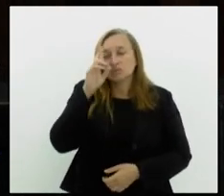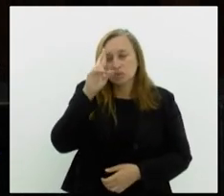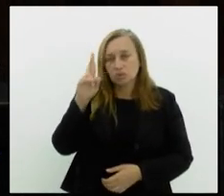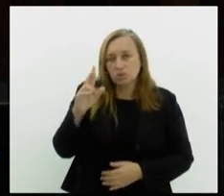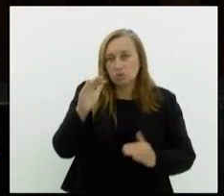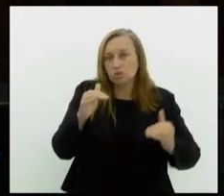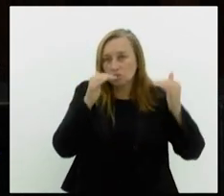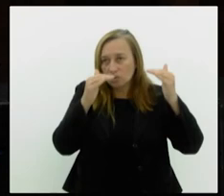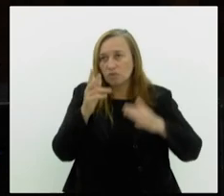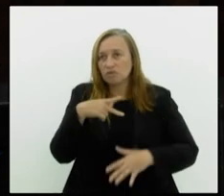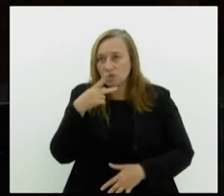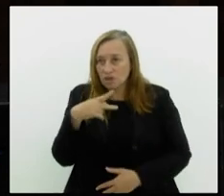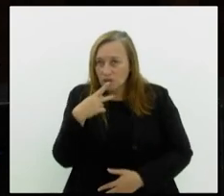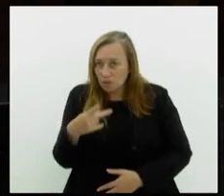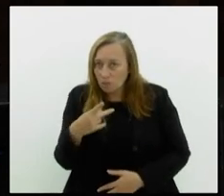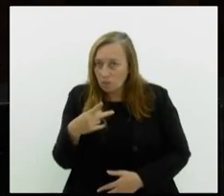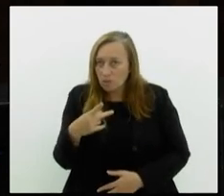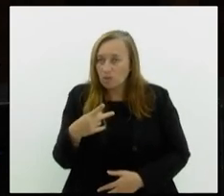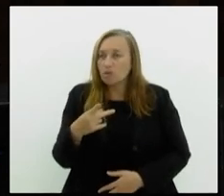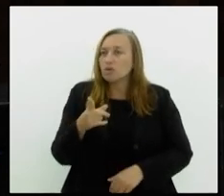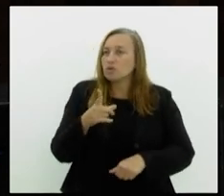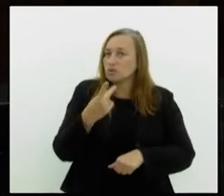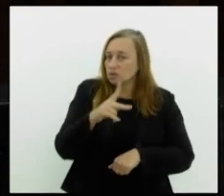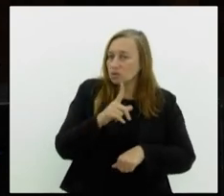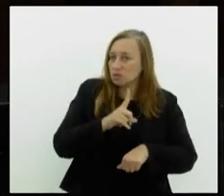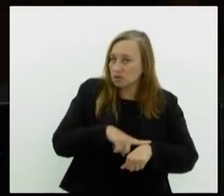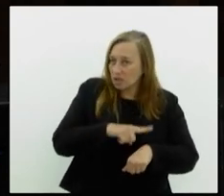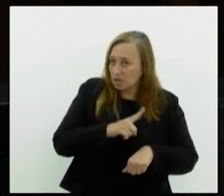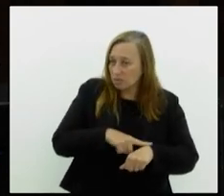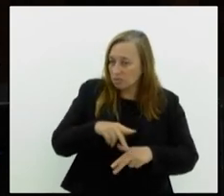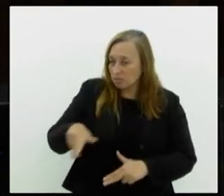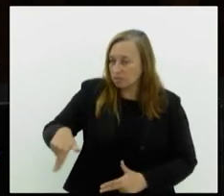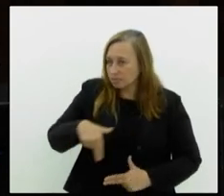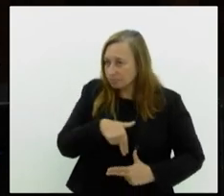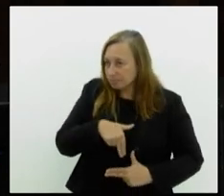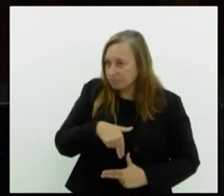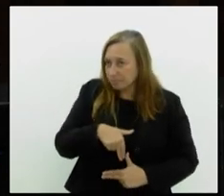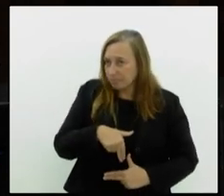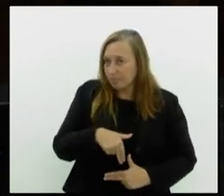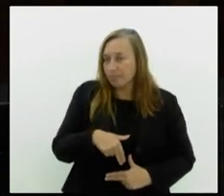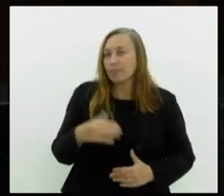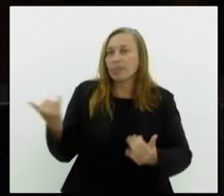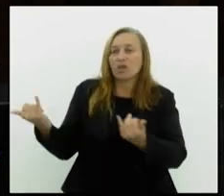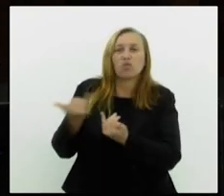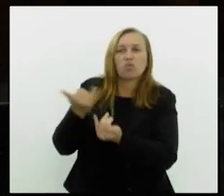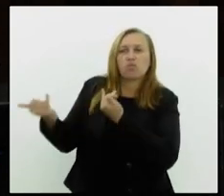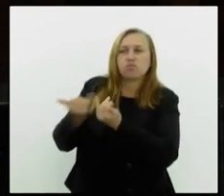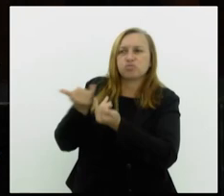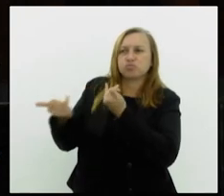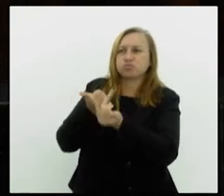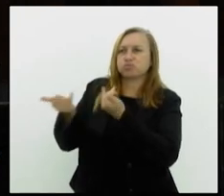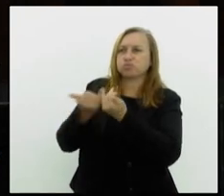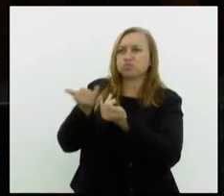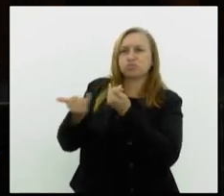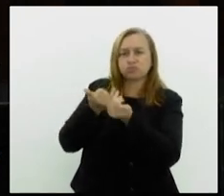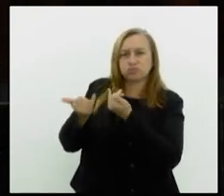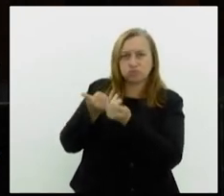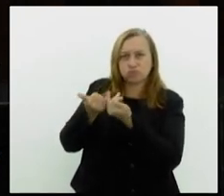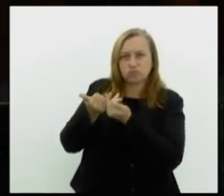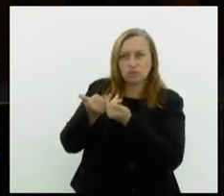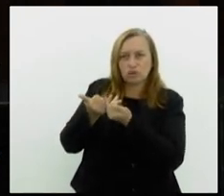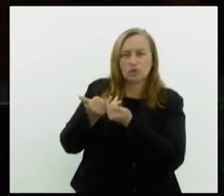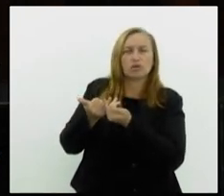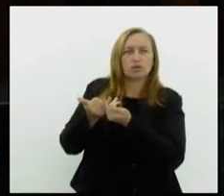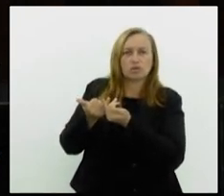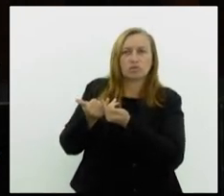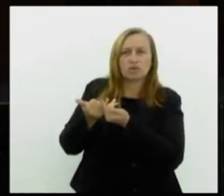bem disse e exauriu o seu tempo na tribuna, nos fornecendo dados sobre todo o contexto